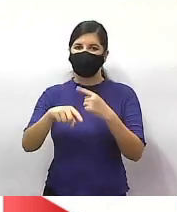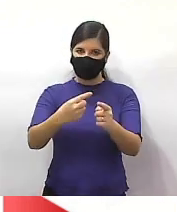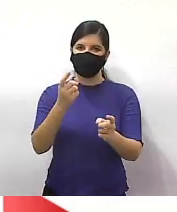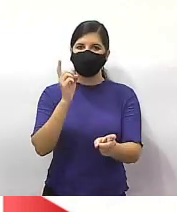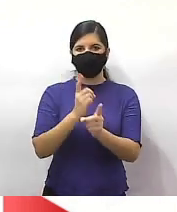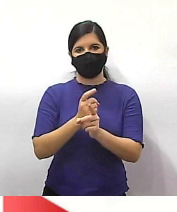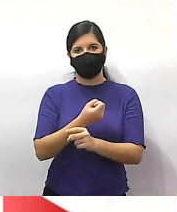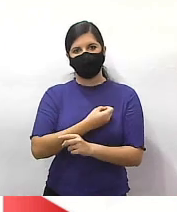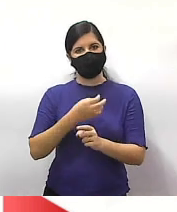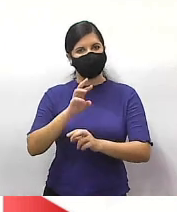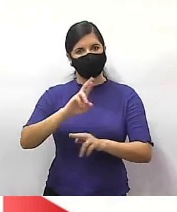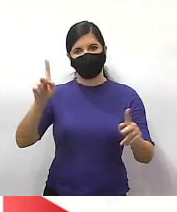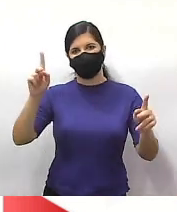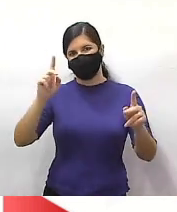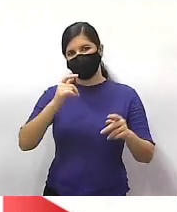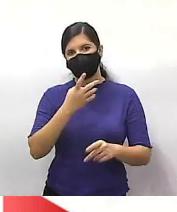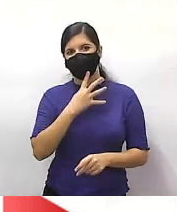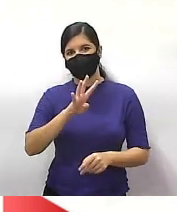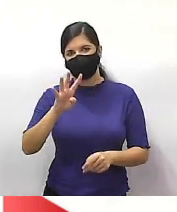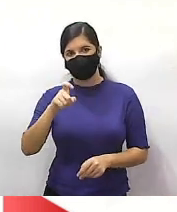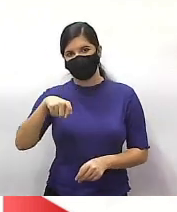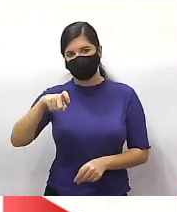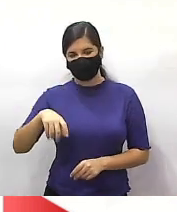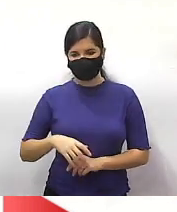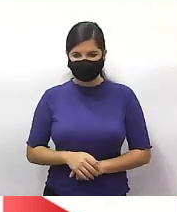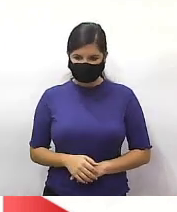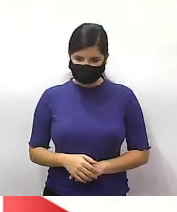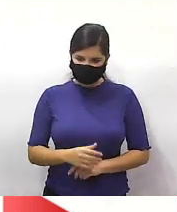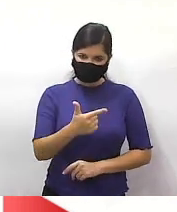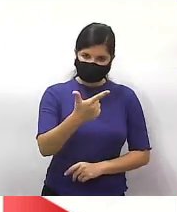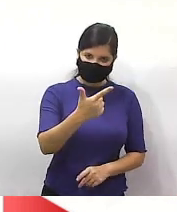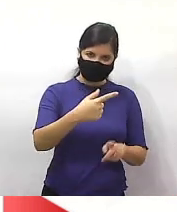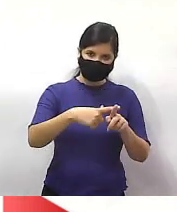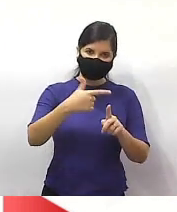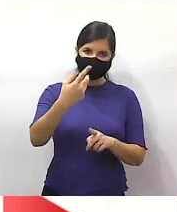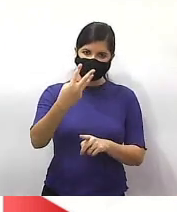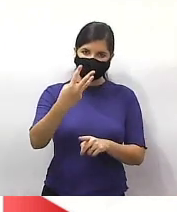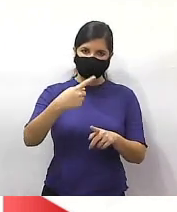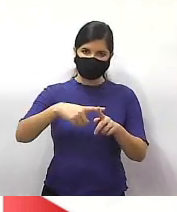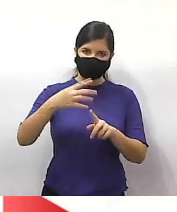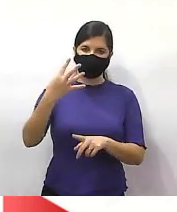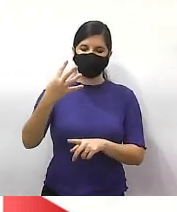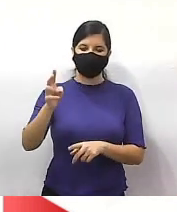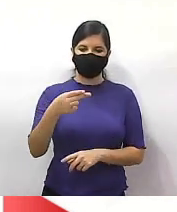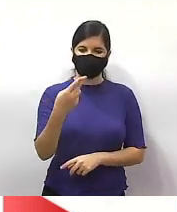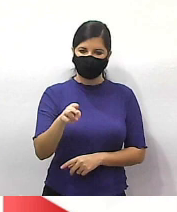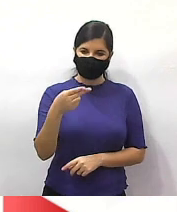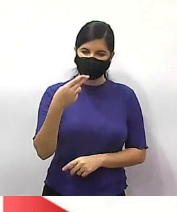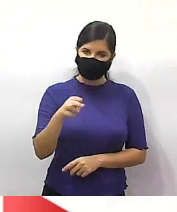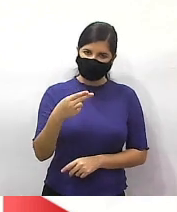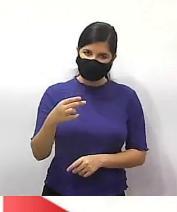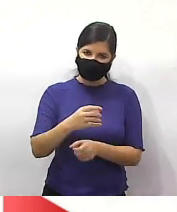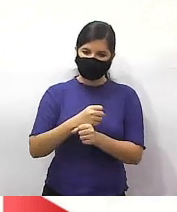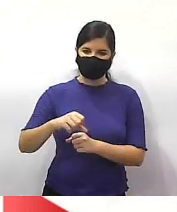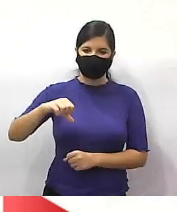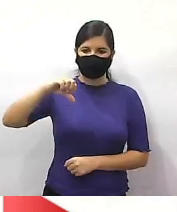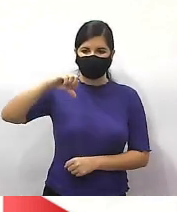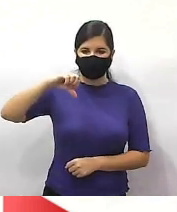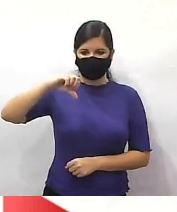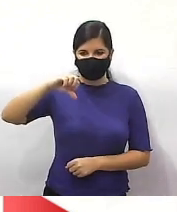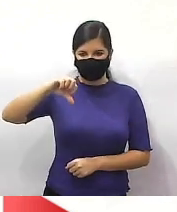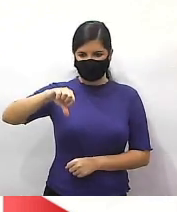valor desconhecido que é o valor de x, tá? Ao somar o 2 mais 3 mais 4, eu já tenho 9 mais